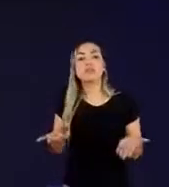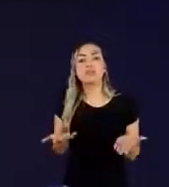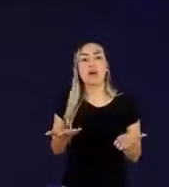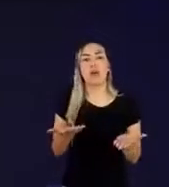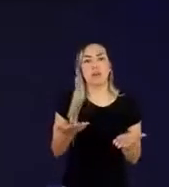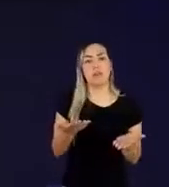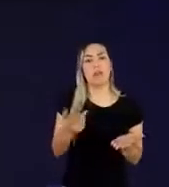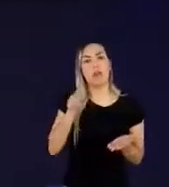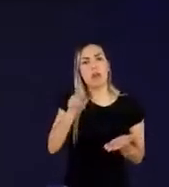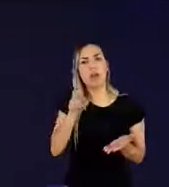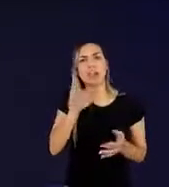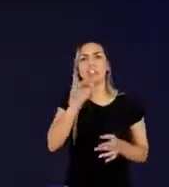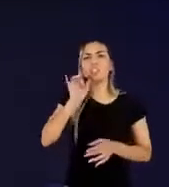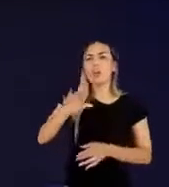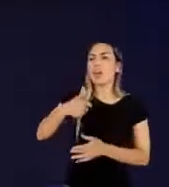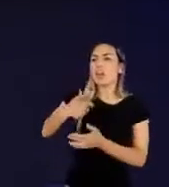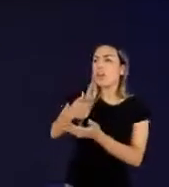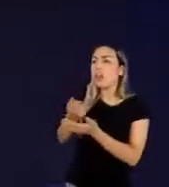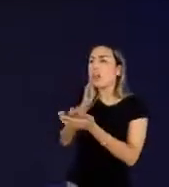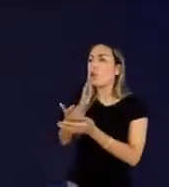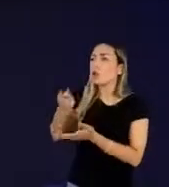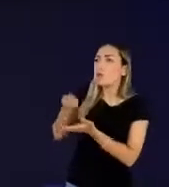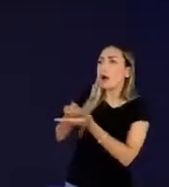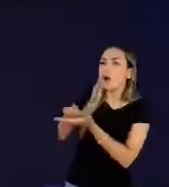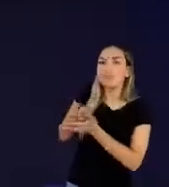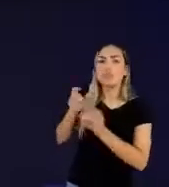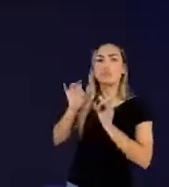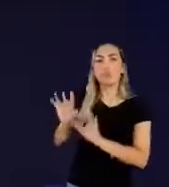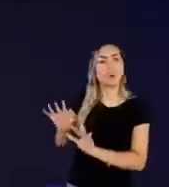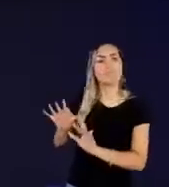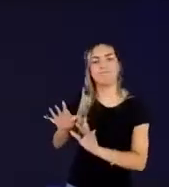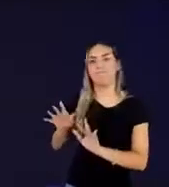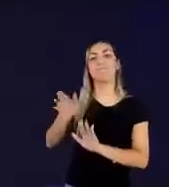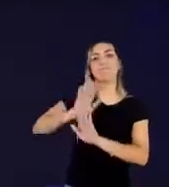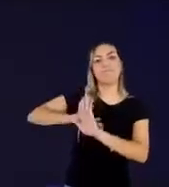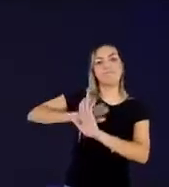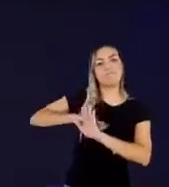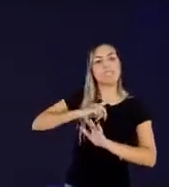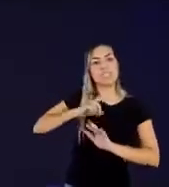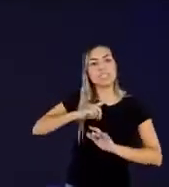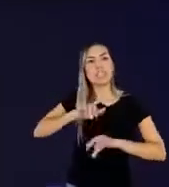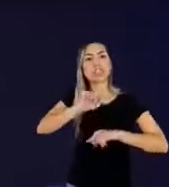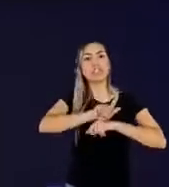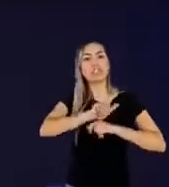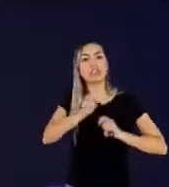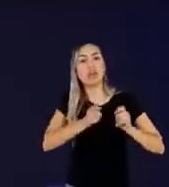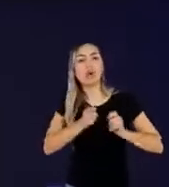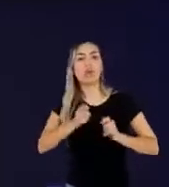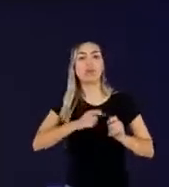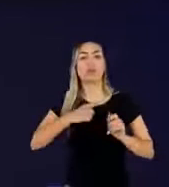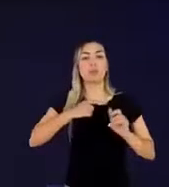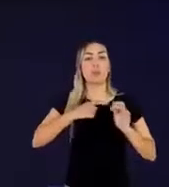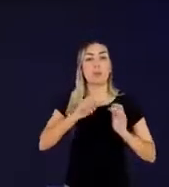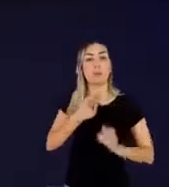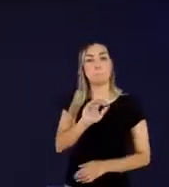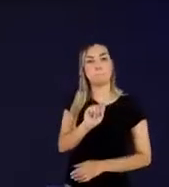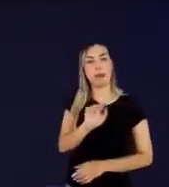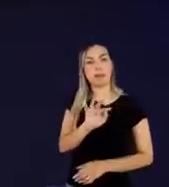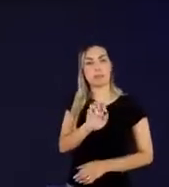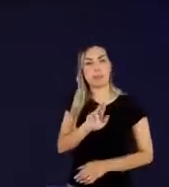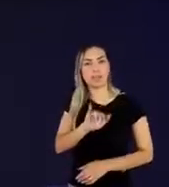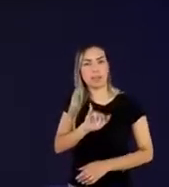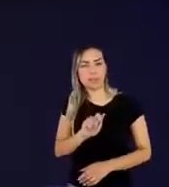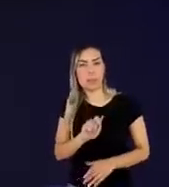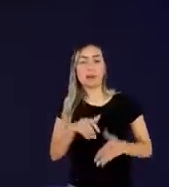produzir, consumir, ele faz a gestão dessa energia por meio das baterias. E o que simboliza a introdução